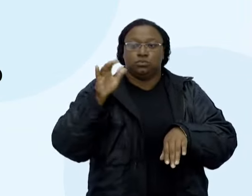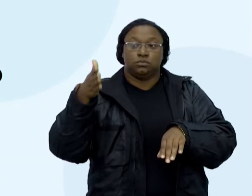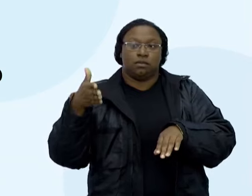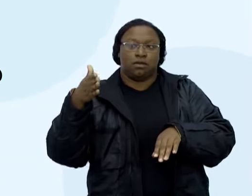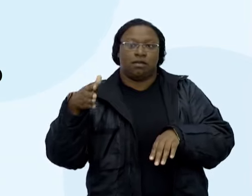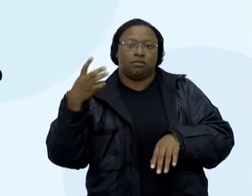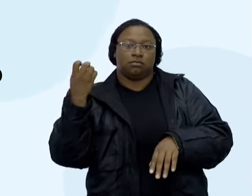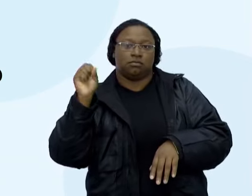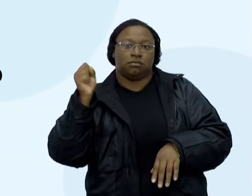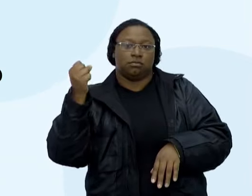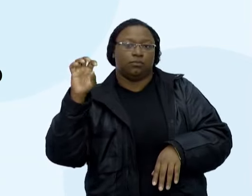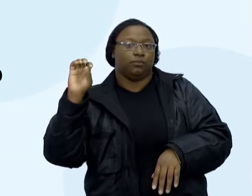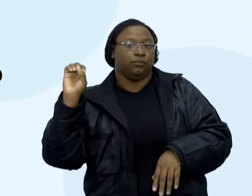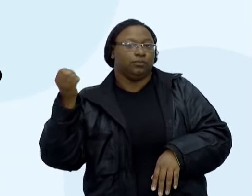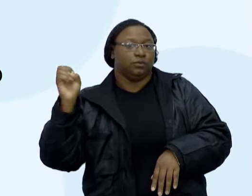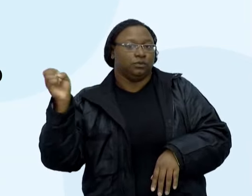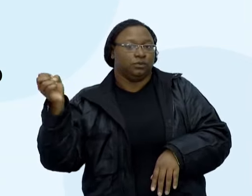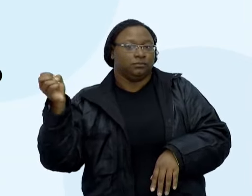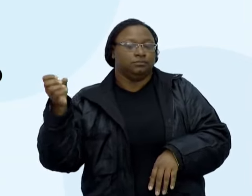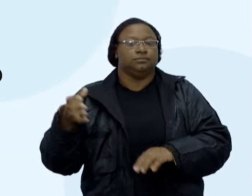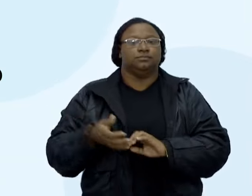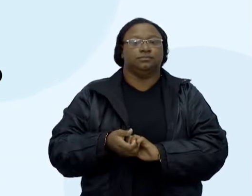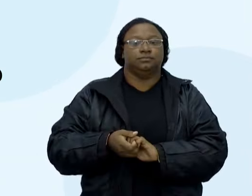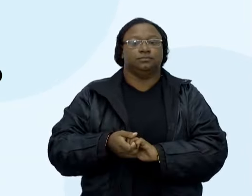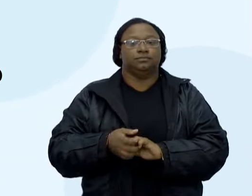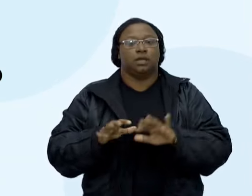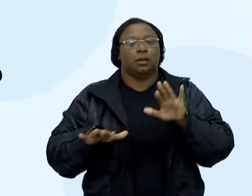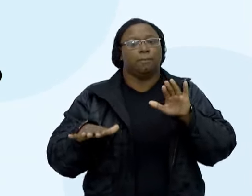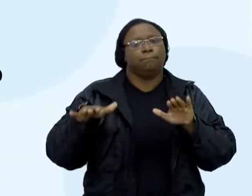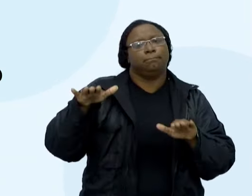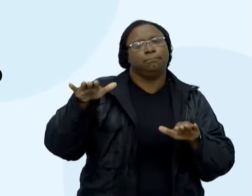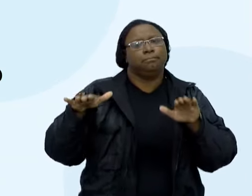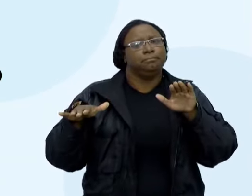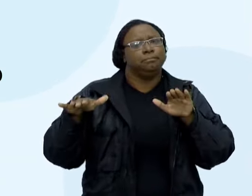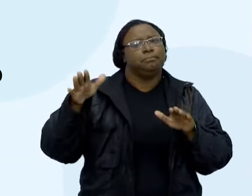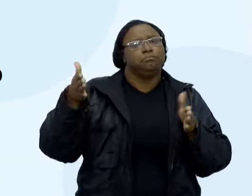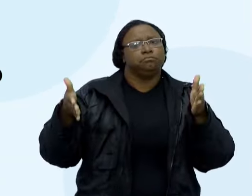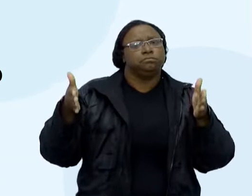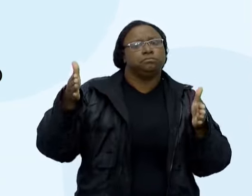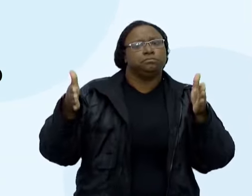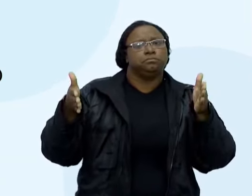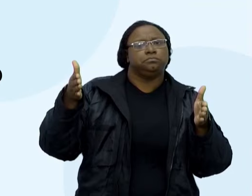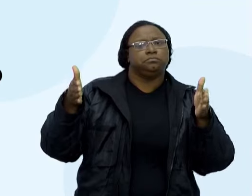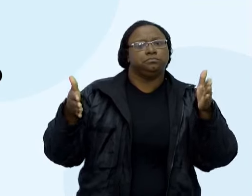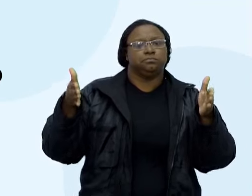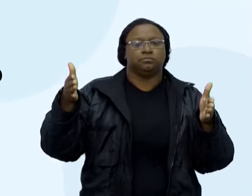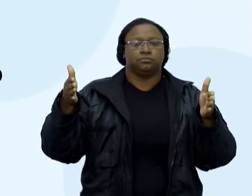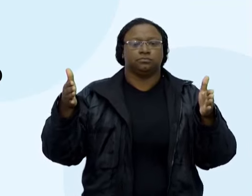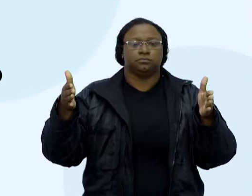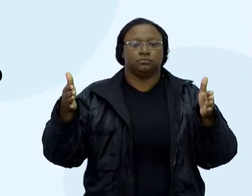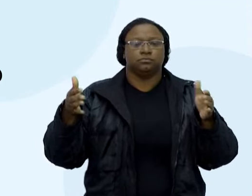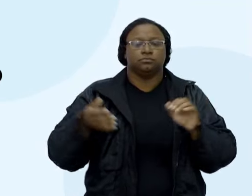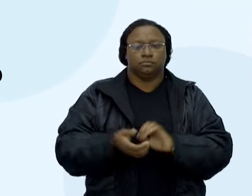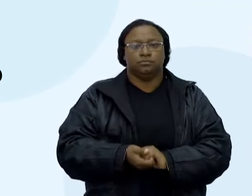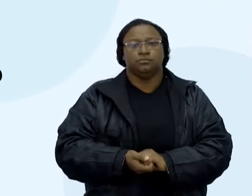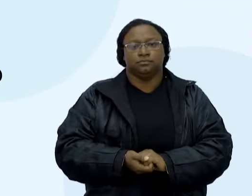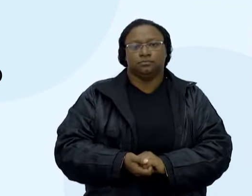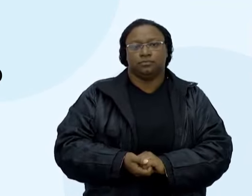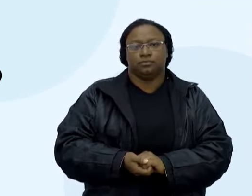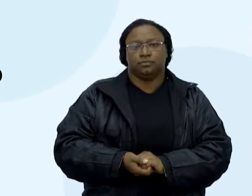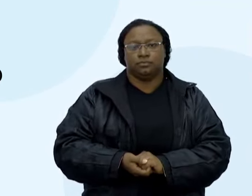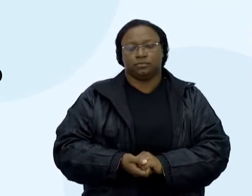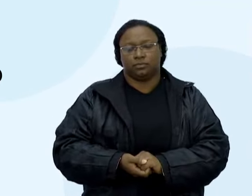pouco para menos, então, na pior das hipóteses, digamos assim, na hipótese mínima, a gente vai conseguir aí